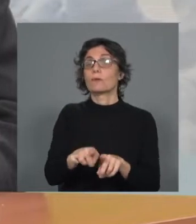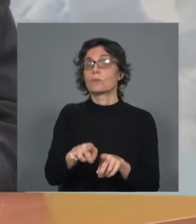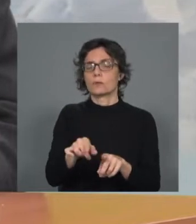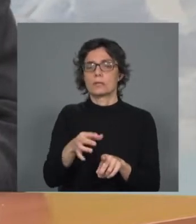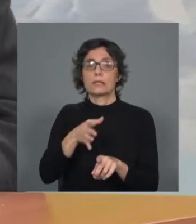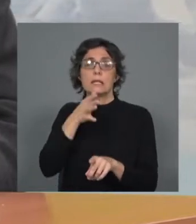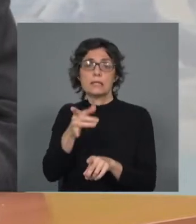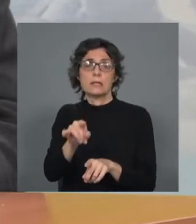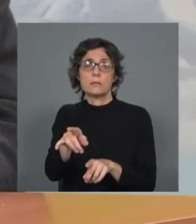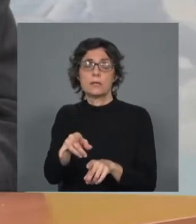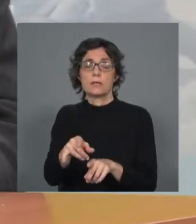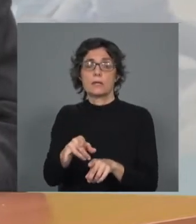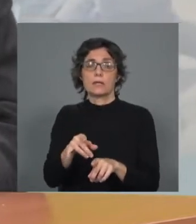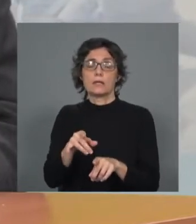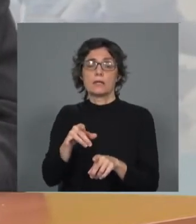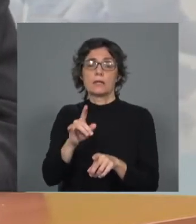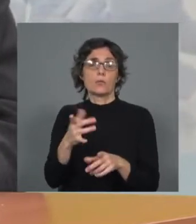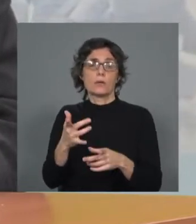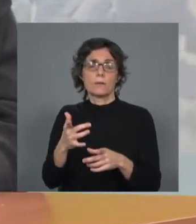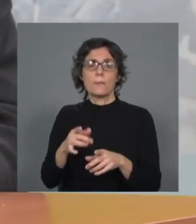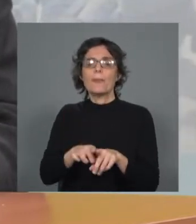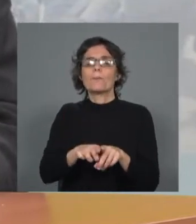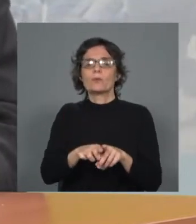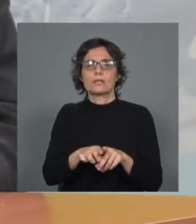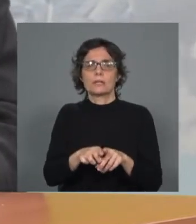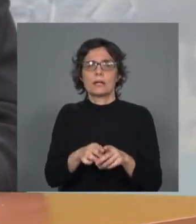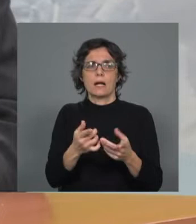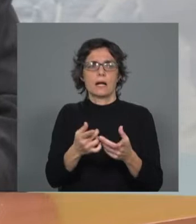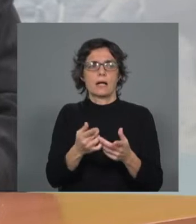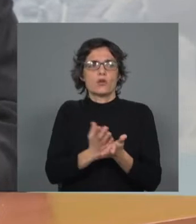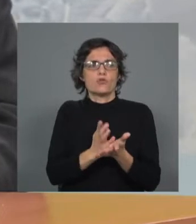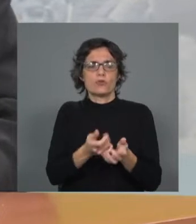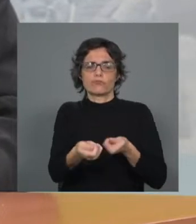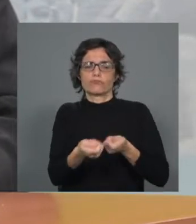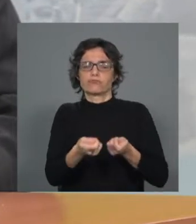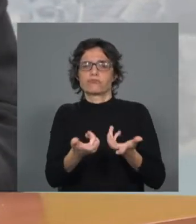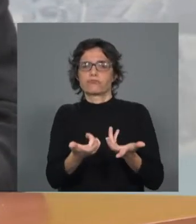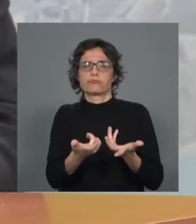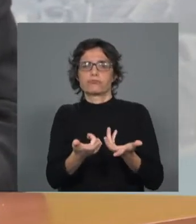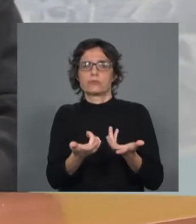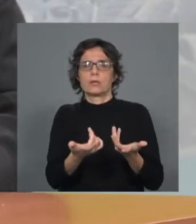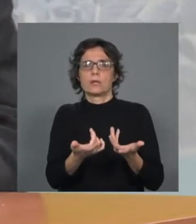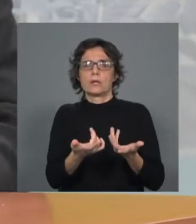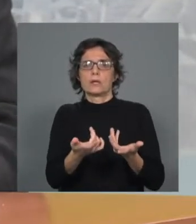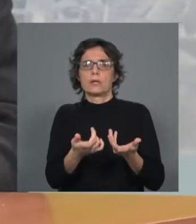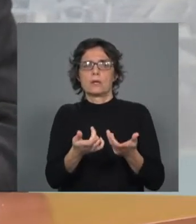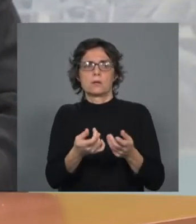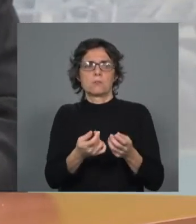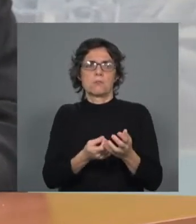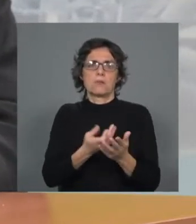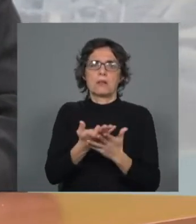salienta o Papa que a política não se pode limitar a administrar o existente através de